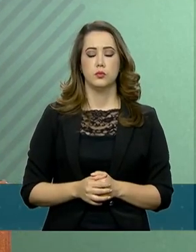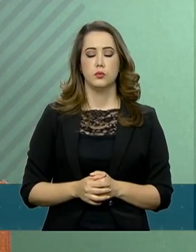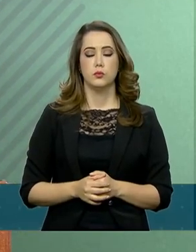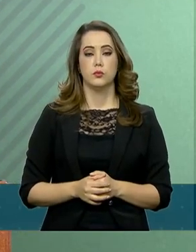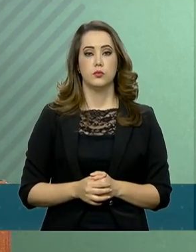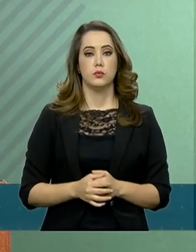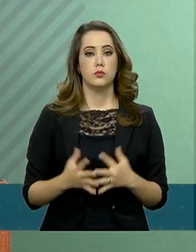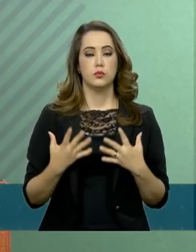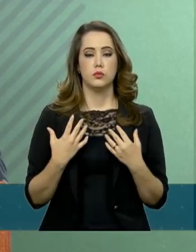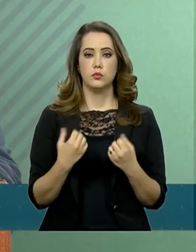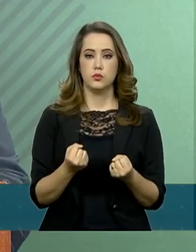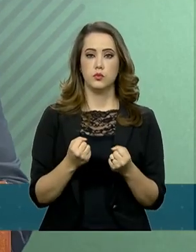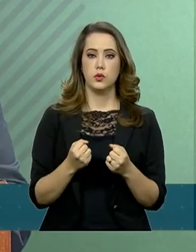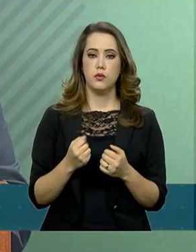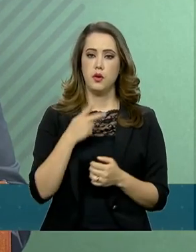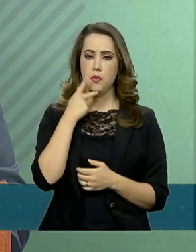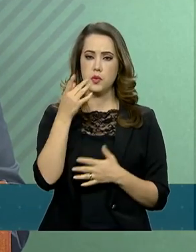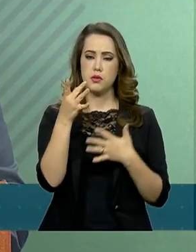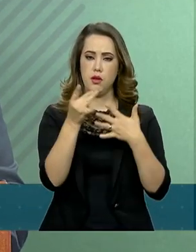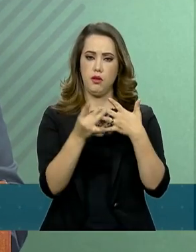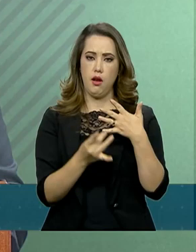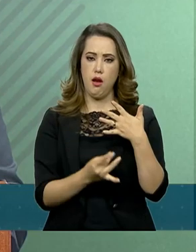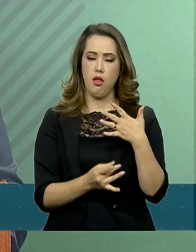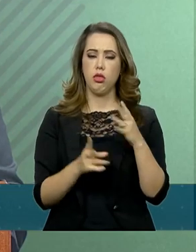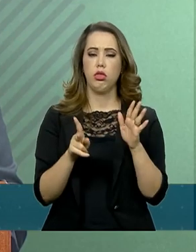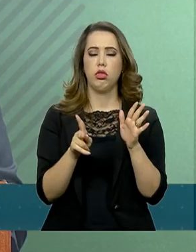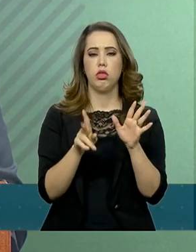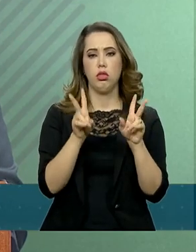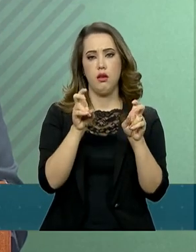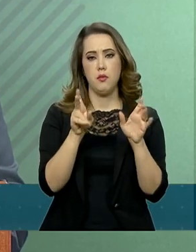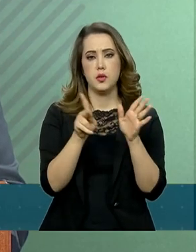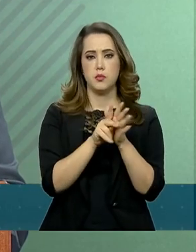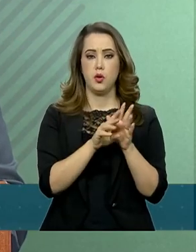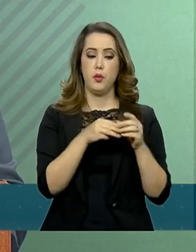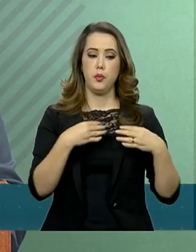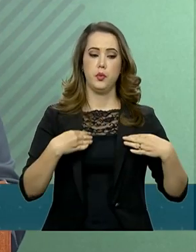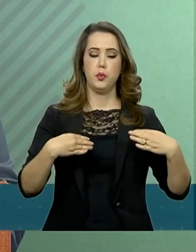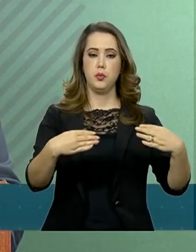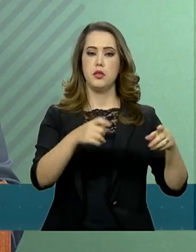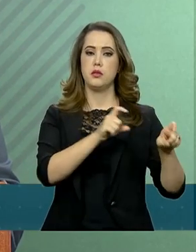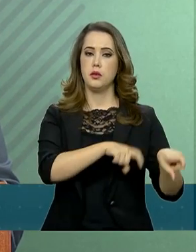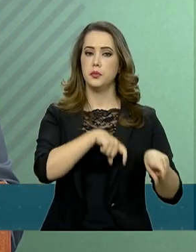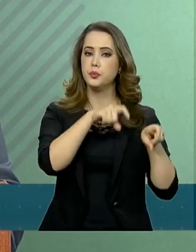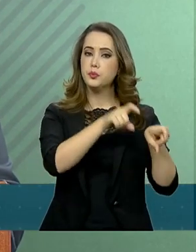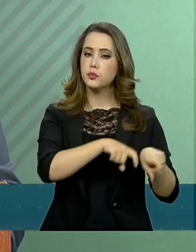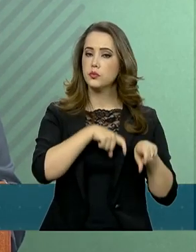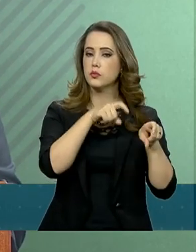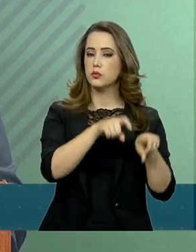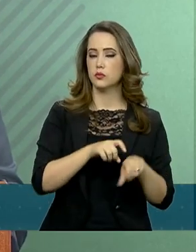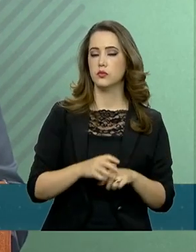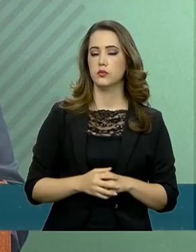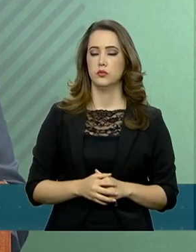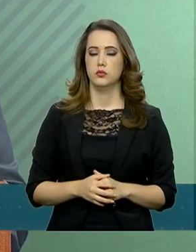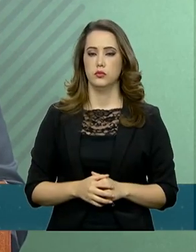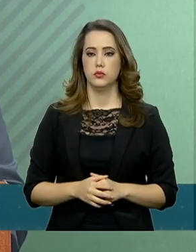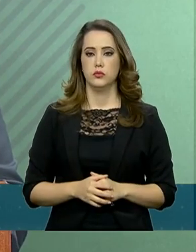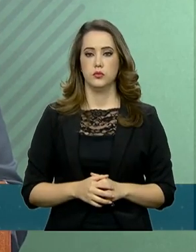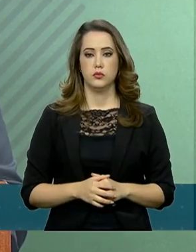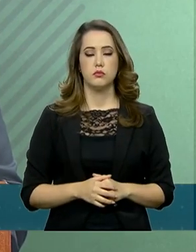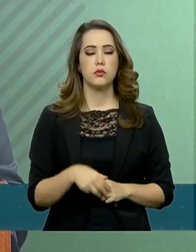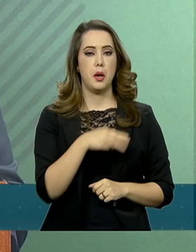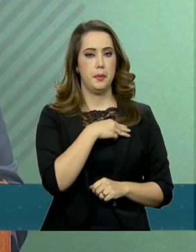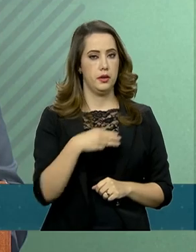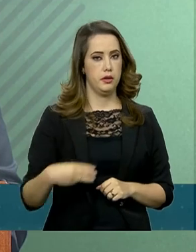vamos adiantar alguns assuntos do ministério da agricultura pecuária e abastecimento a